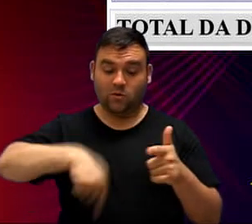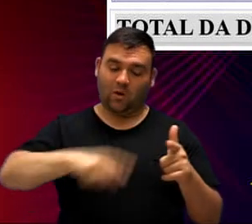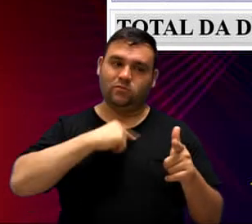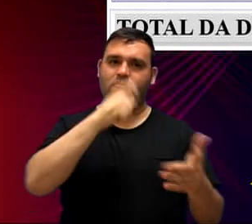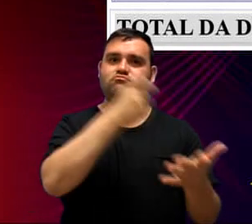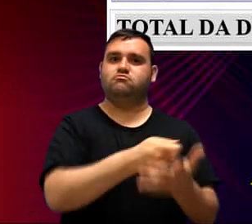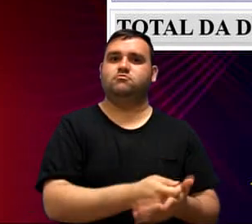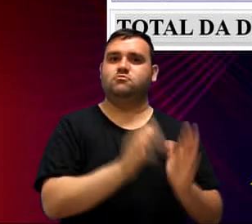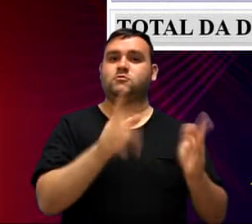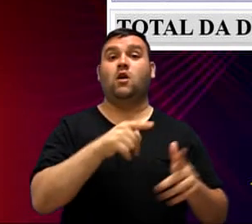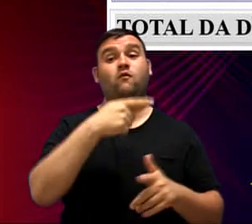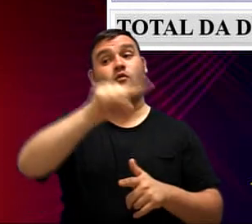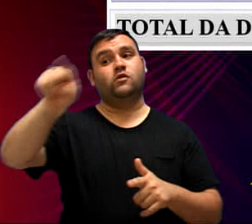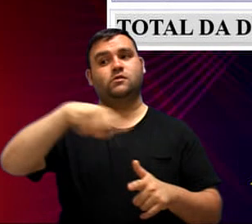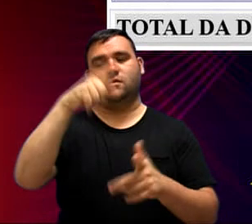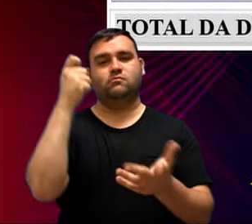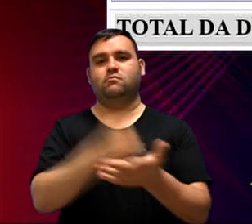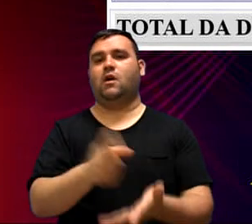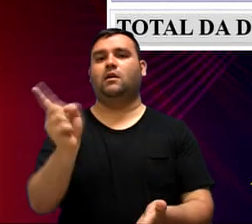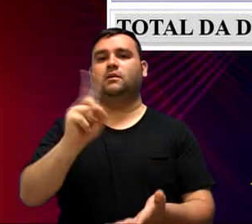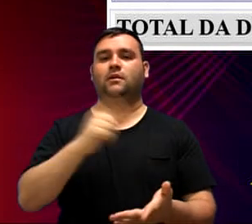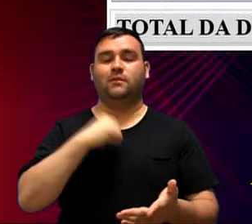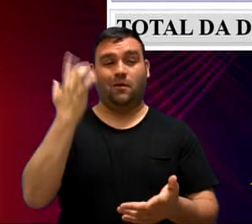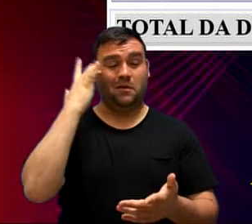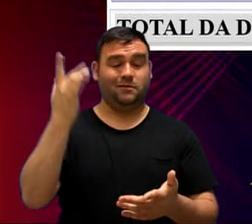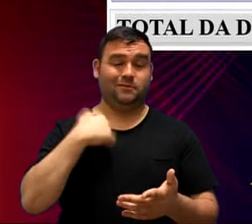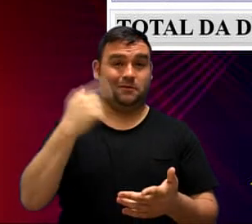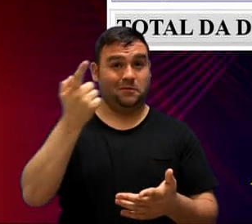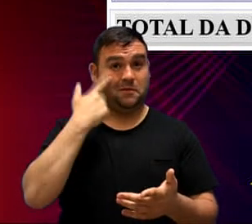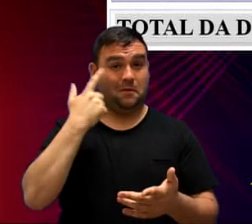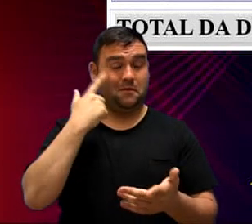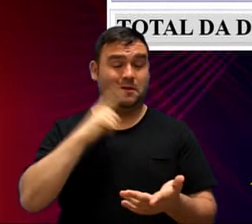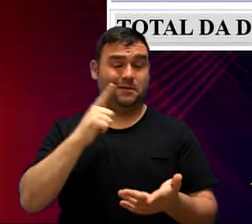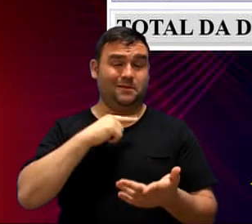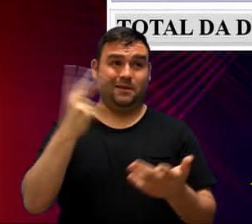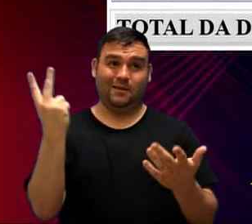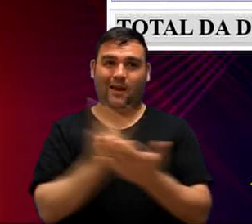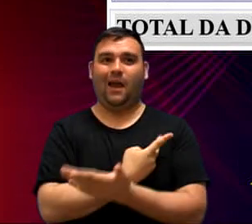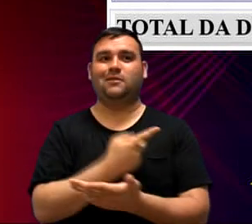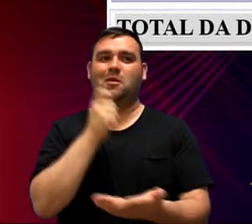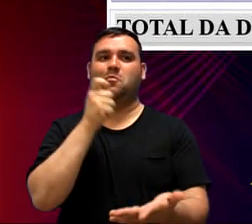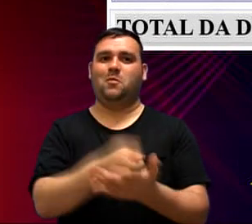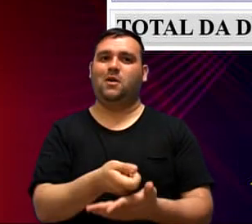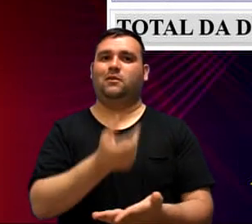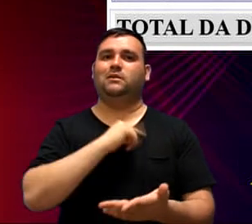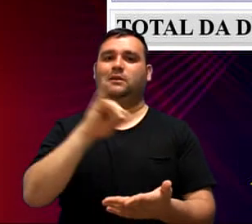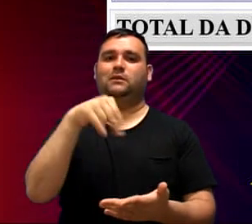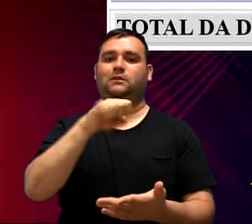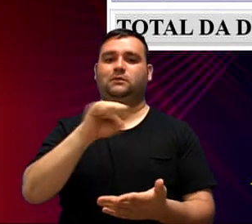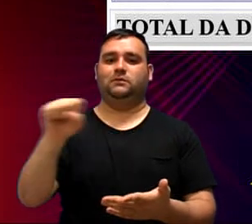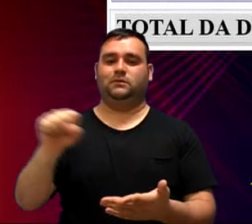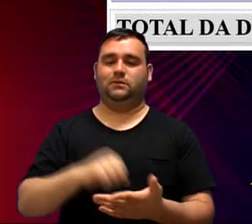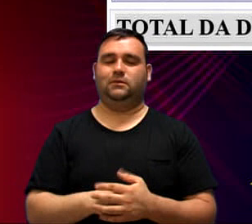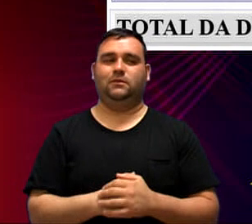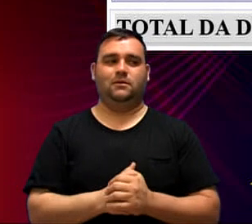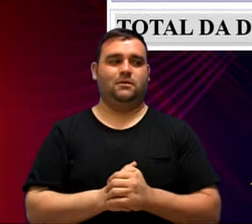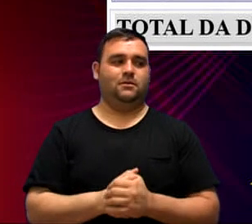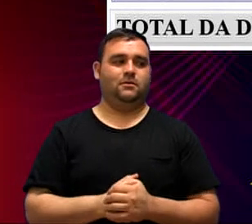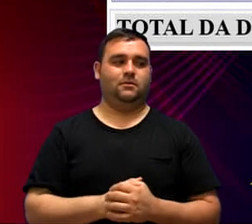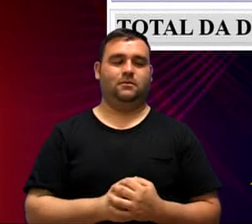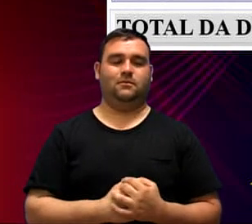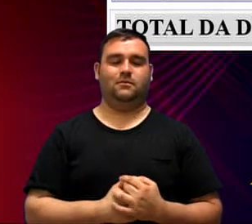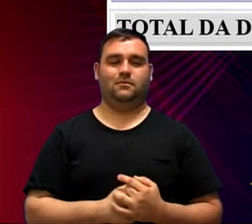nós pagamos. Vocês que não pagaram. É, eu acho que houve alguma coisa que não foi pago esse INSS. Eu provei